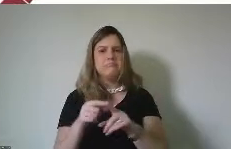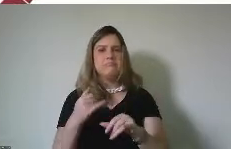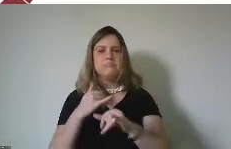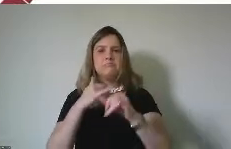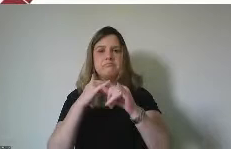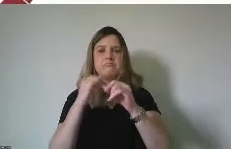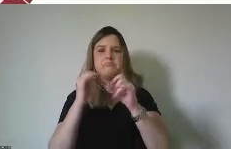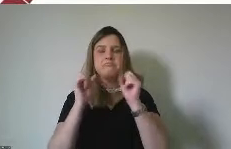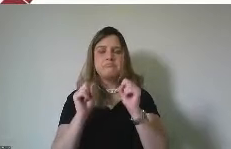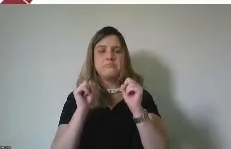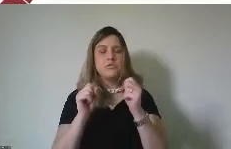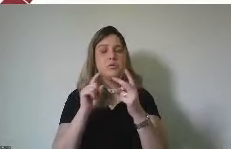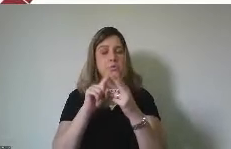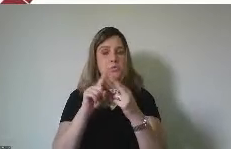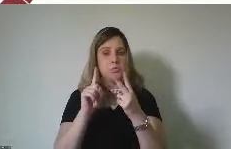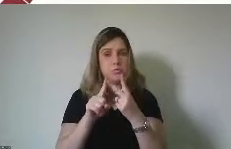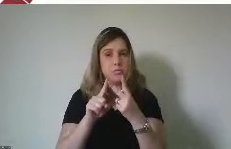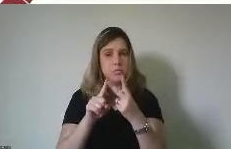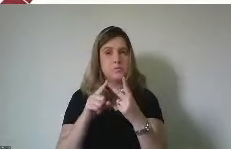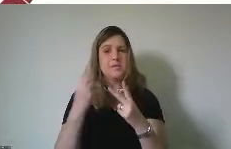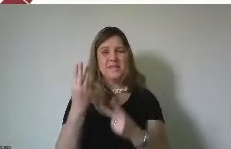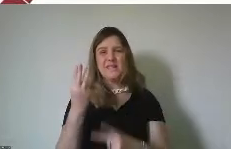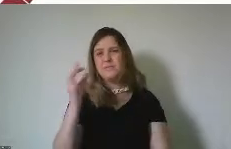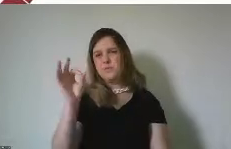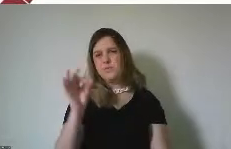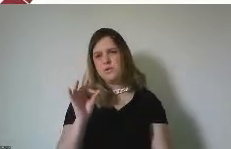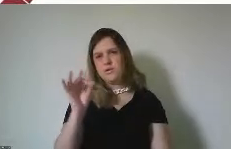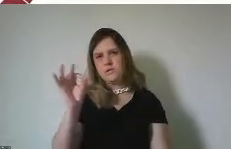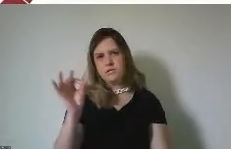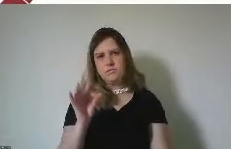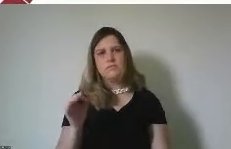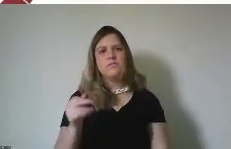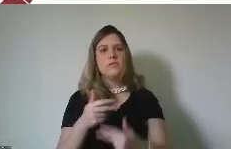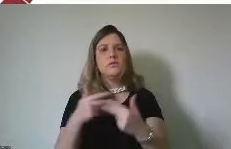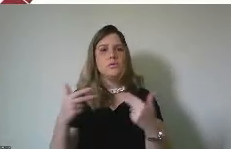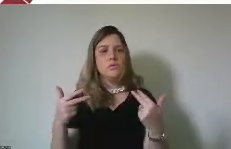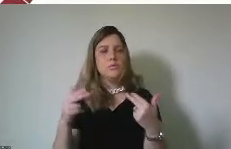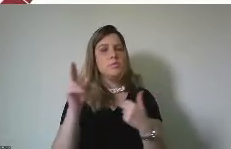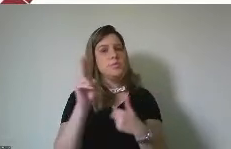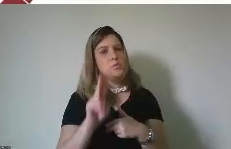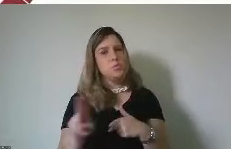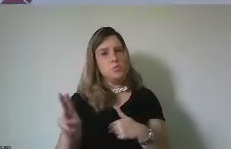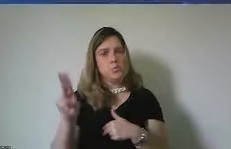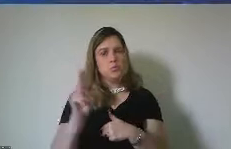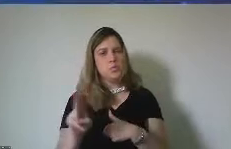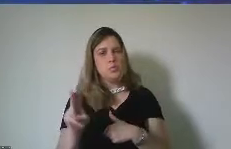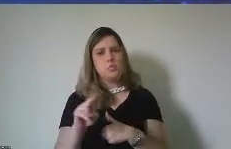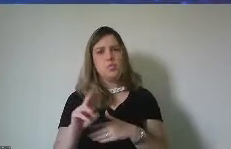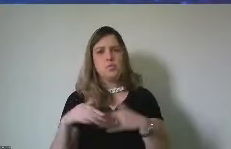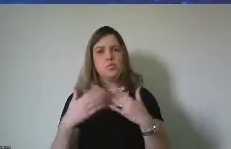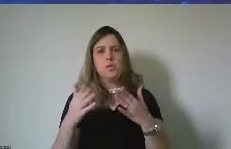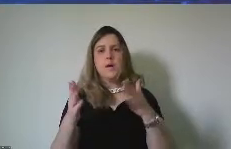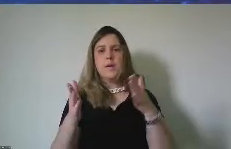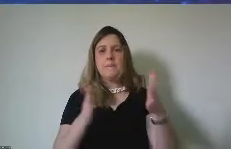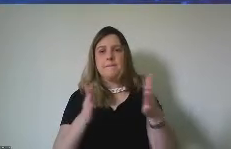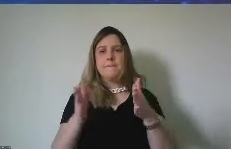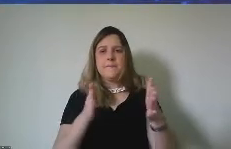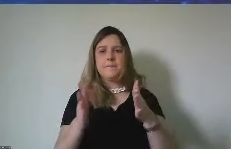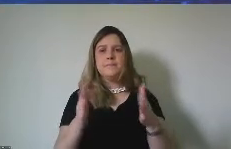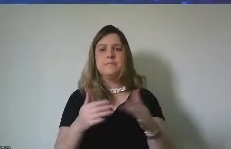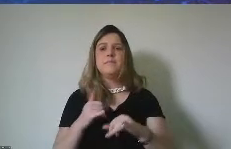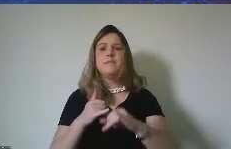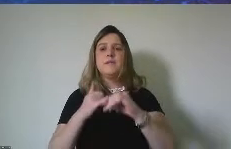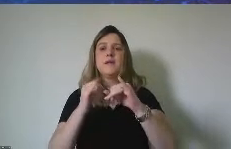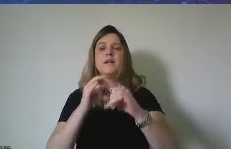aproximadamente a 73% do total de emissões produzidas no uso final e boa parte da oferta de energia que atende